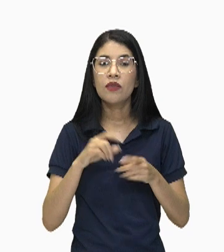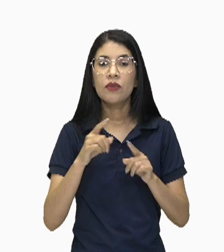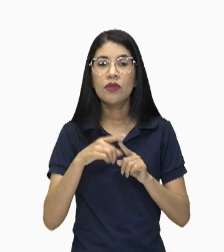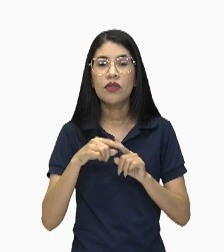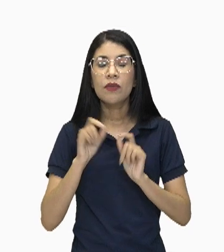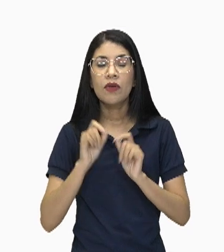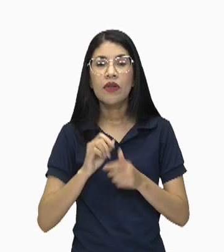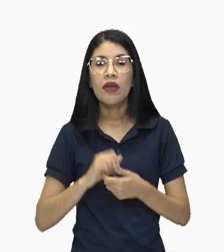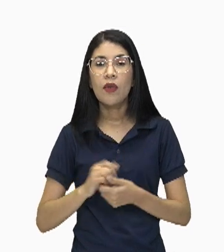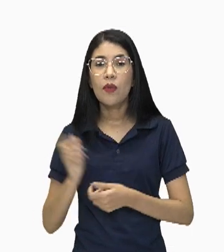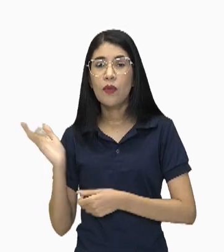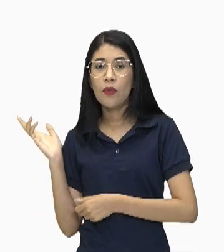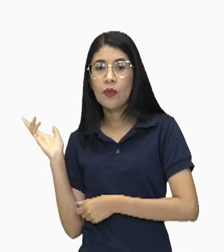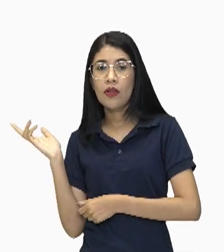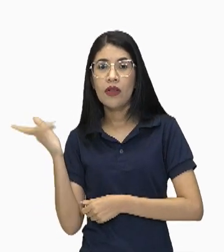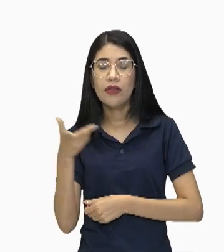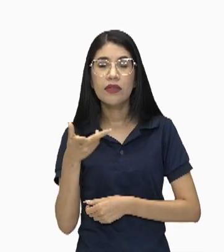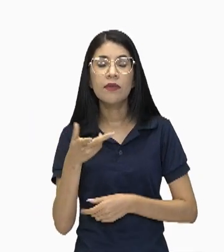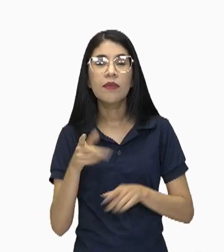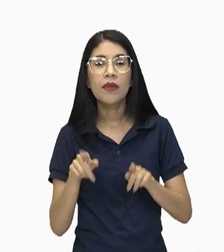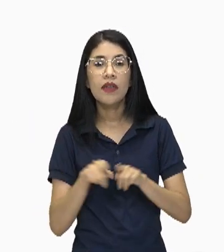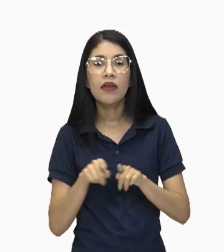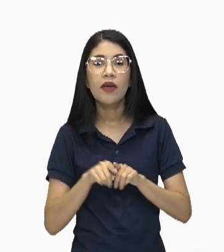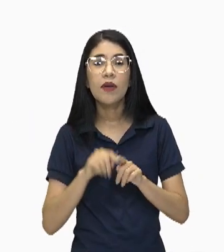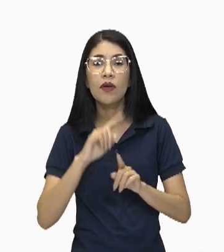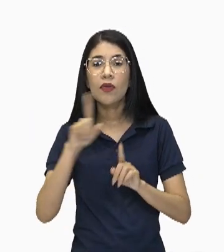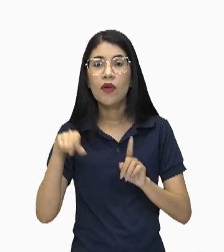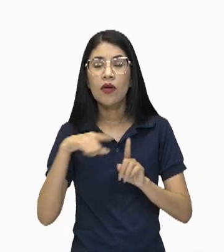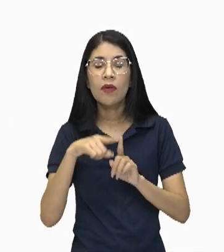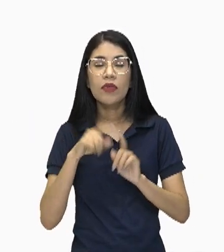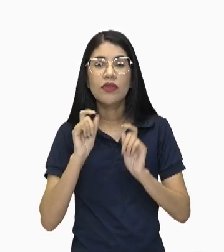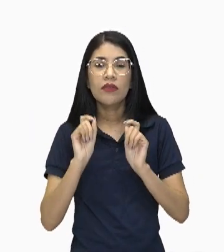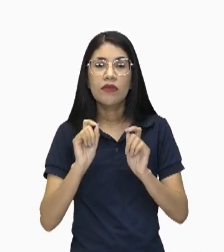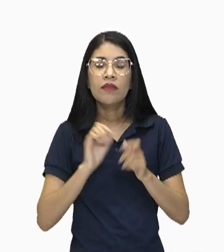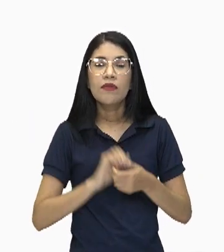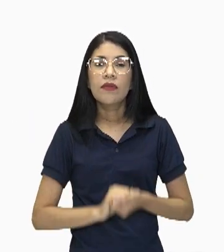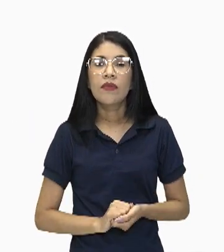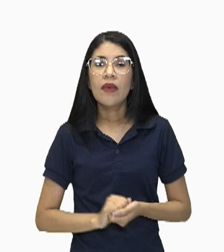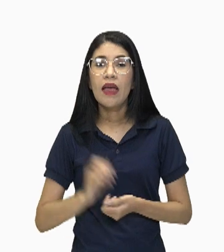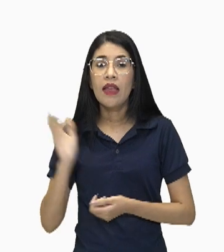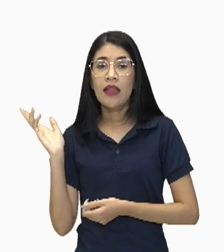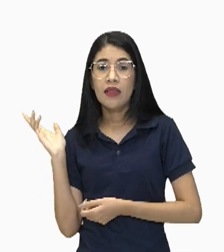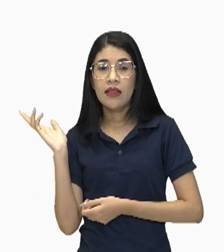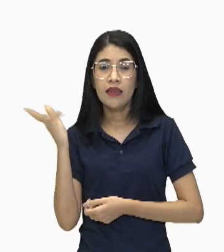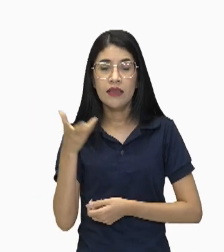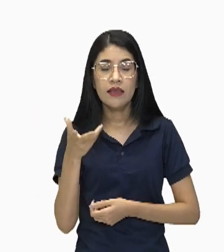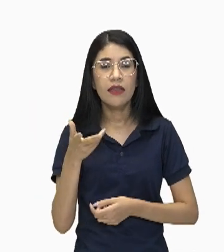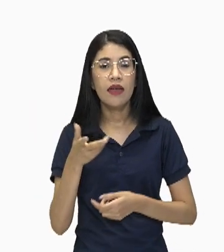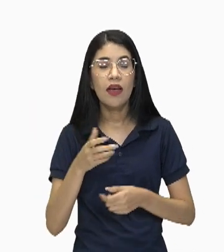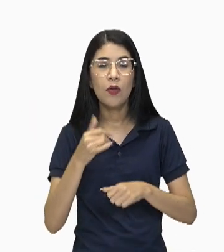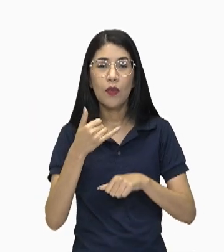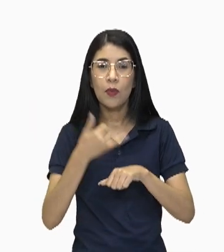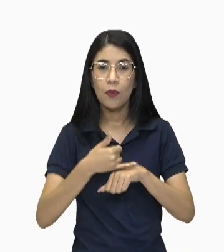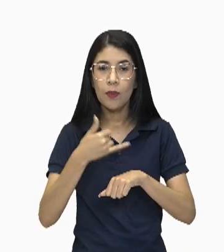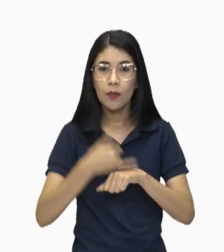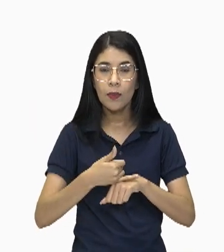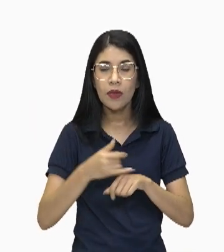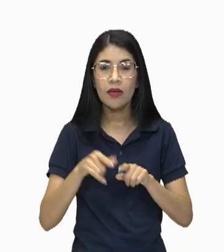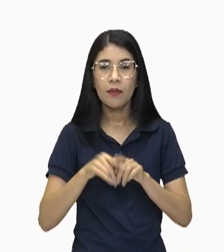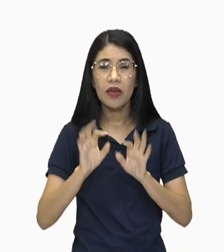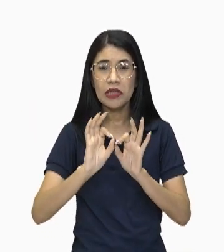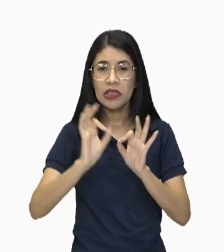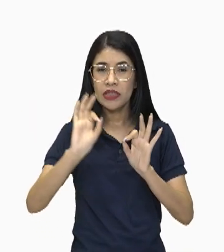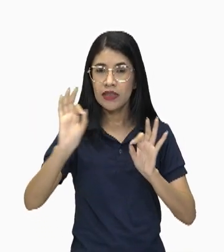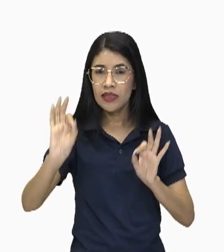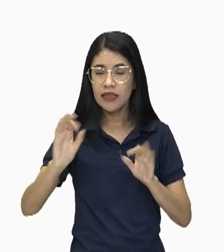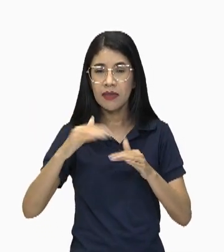disco. Olha só, o objetivo da prova de lançamento de disco é lançar um disco de metal a maior distância